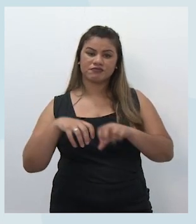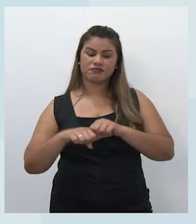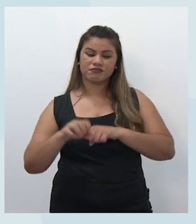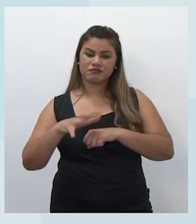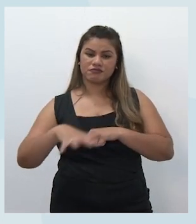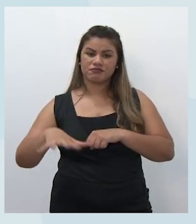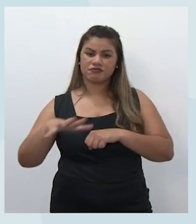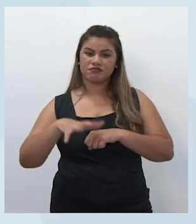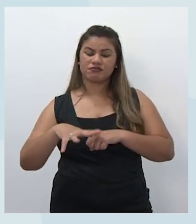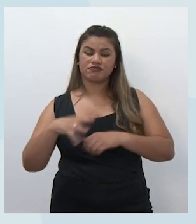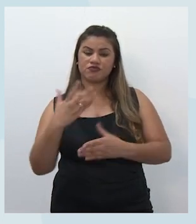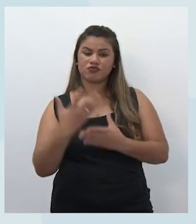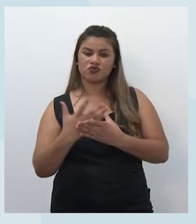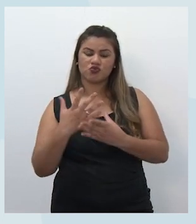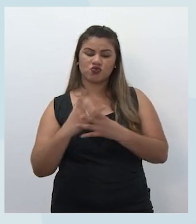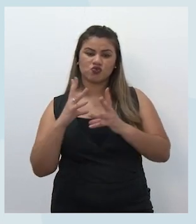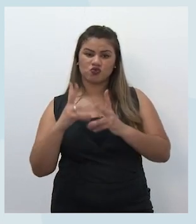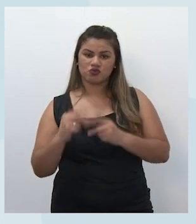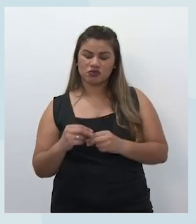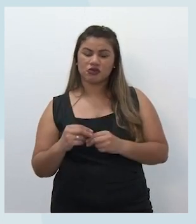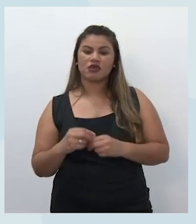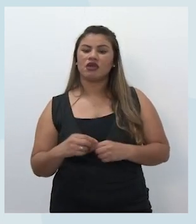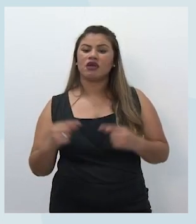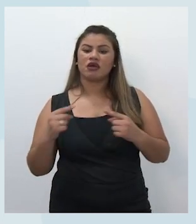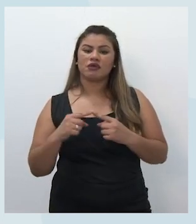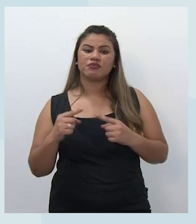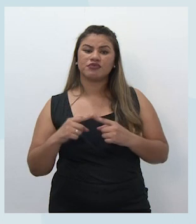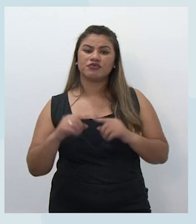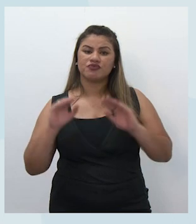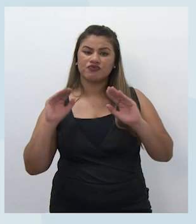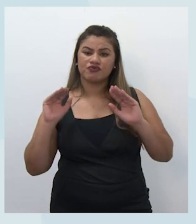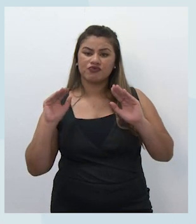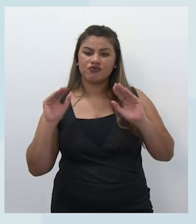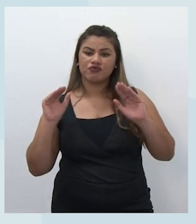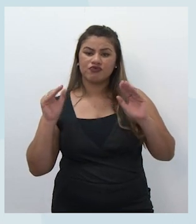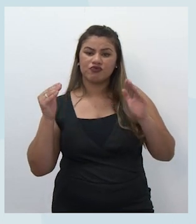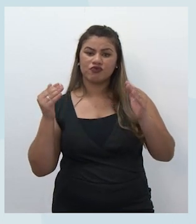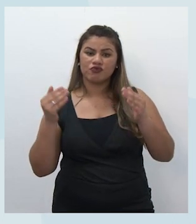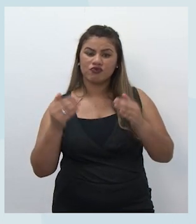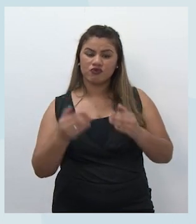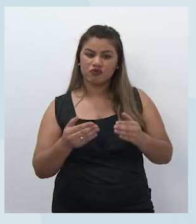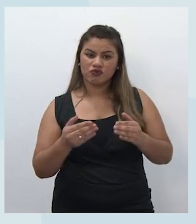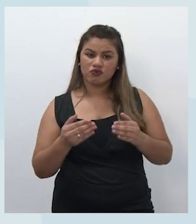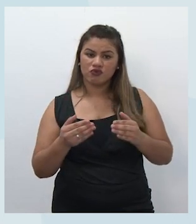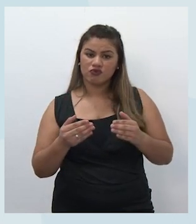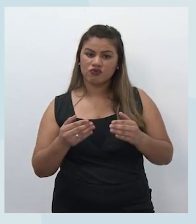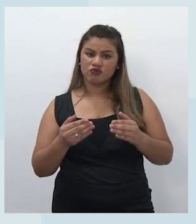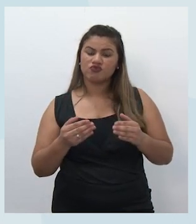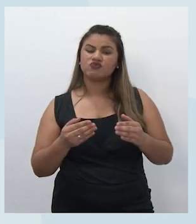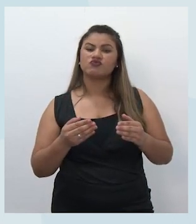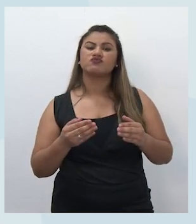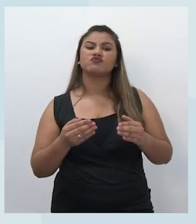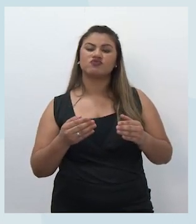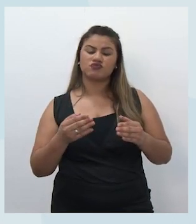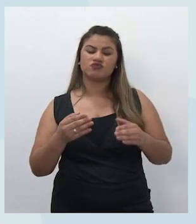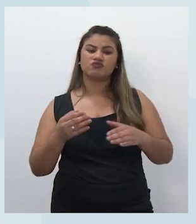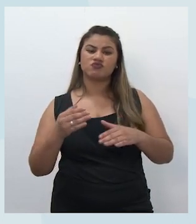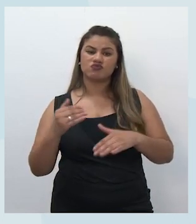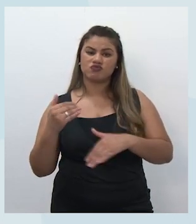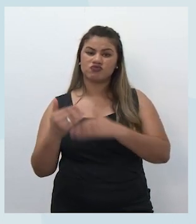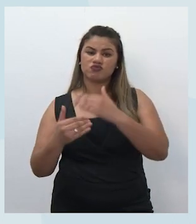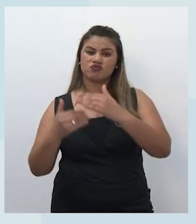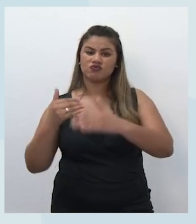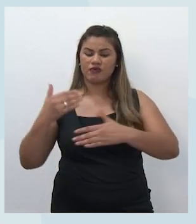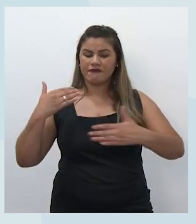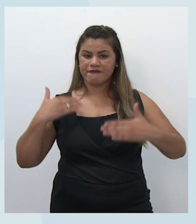nossos estudantes, né? De maneira a adotar um trabalho voltado para a construção do seu projeto de vida e para a formação de seus